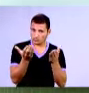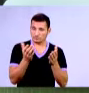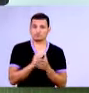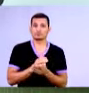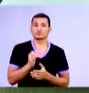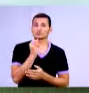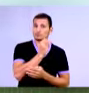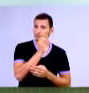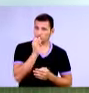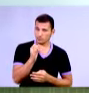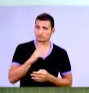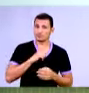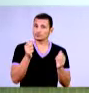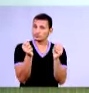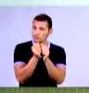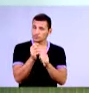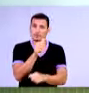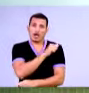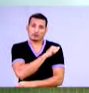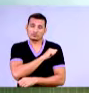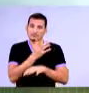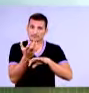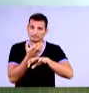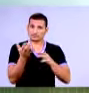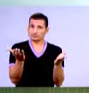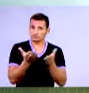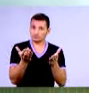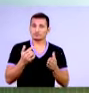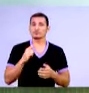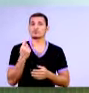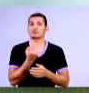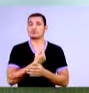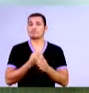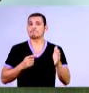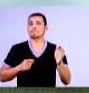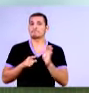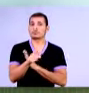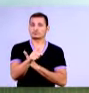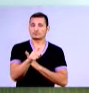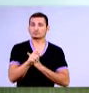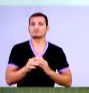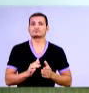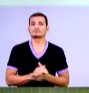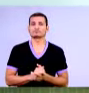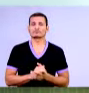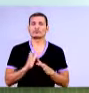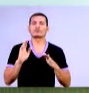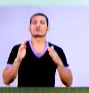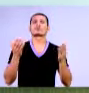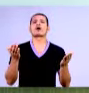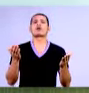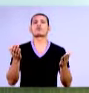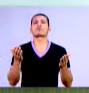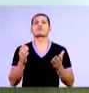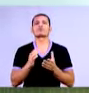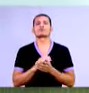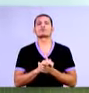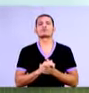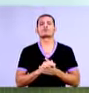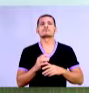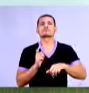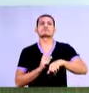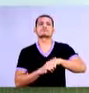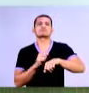tutores que estão acompanhando os alunos nessa disciplina de hoje, e nós perguntarmos, né, qual é o